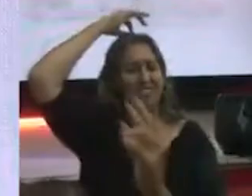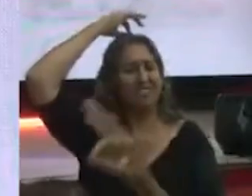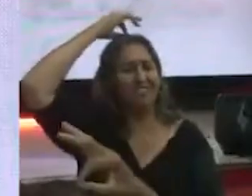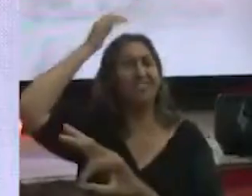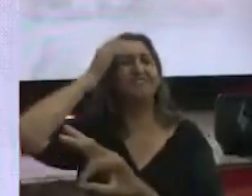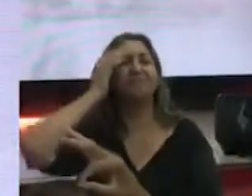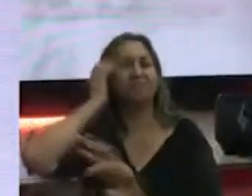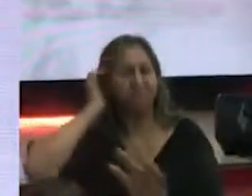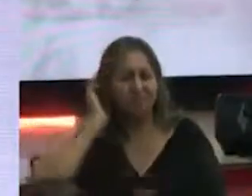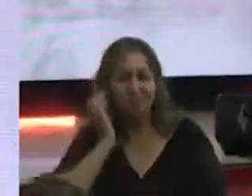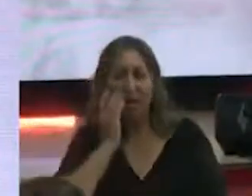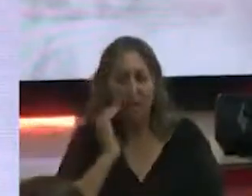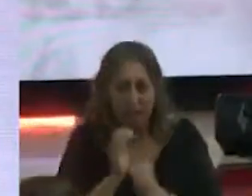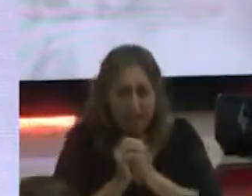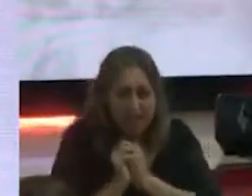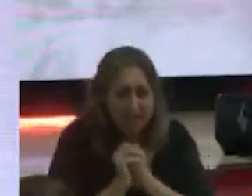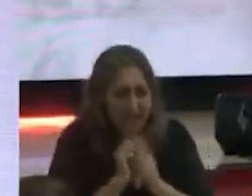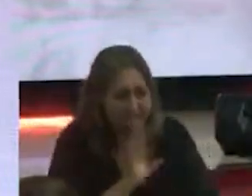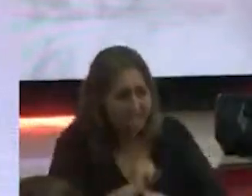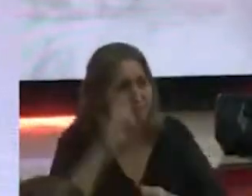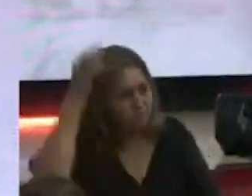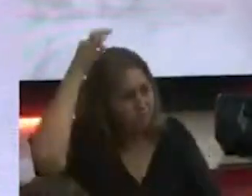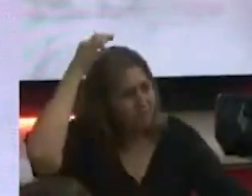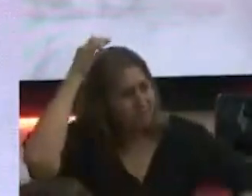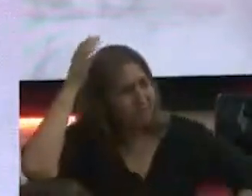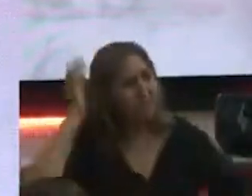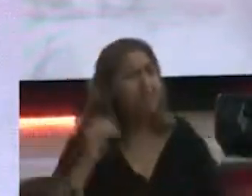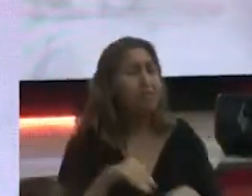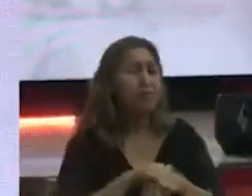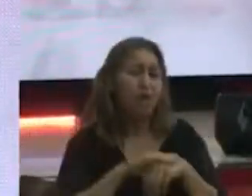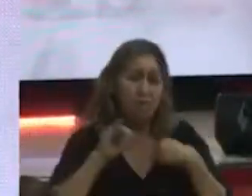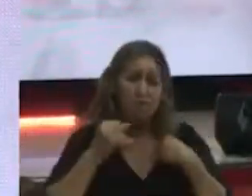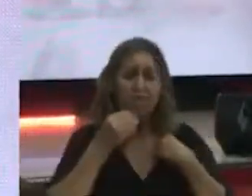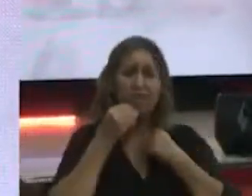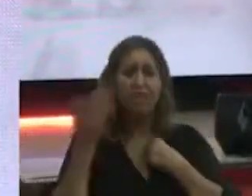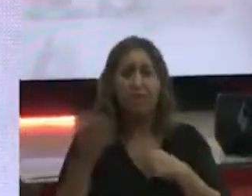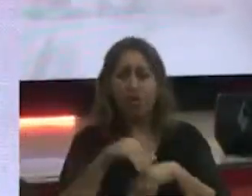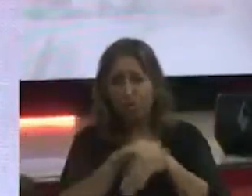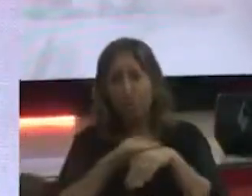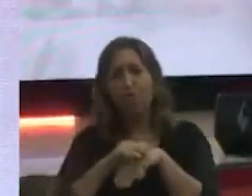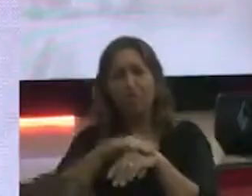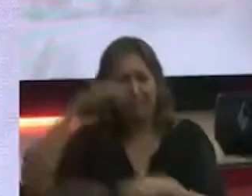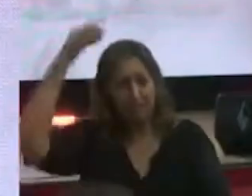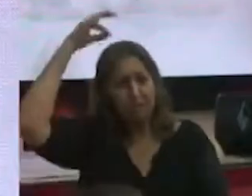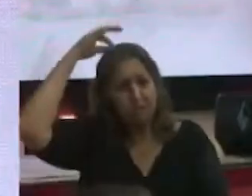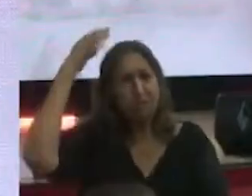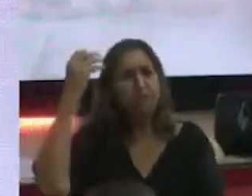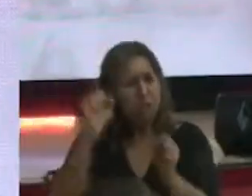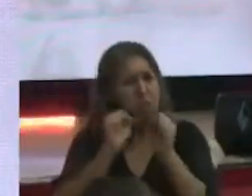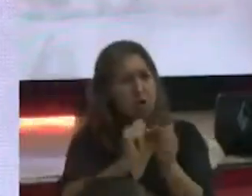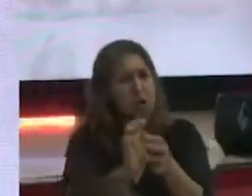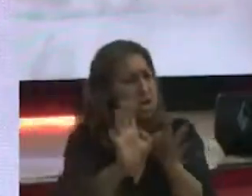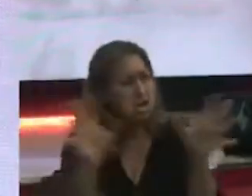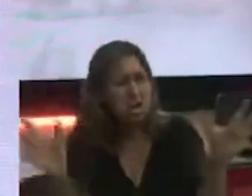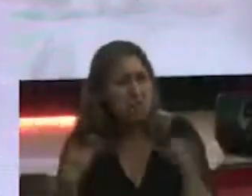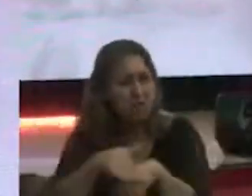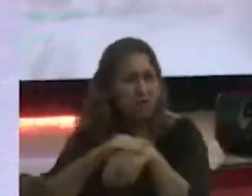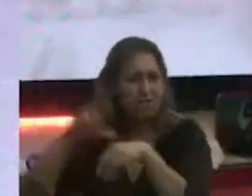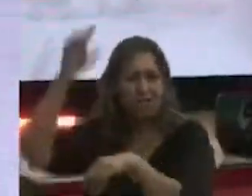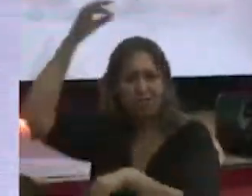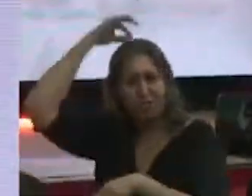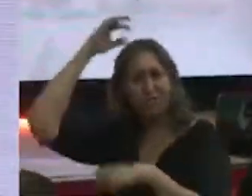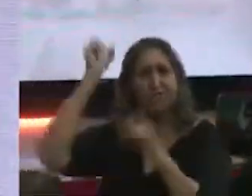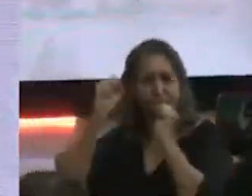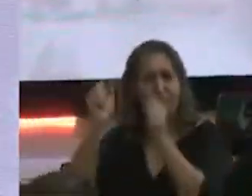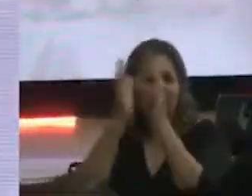amo Aleluia fale com o espírito santo vamos igreja fale com ele fale vamos na galeria onde